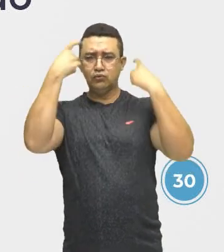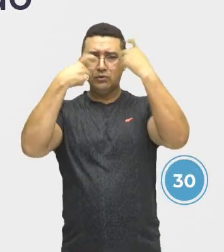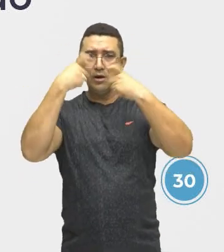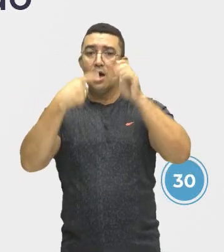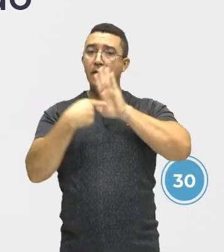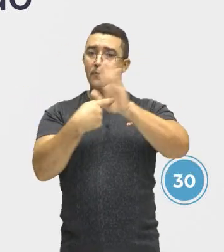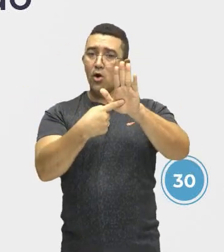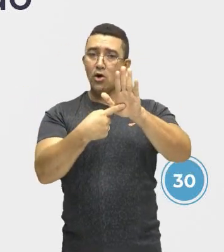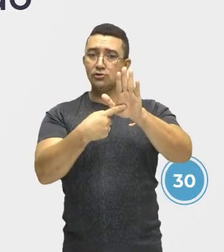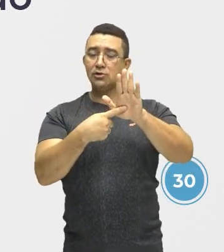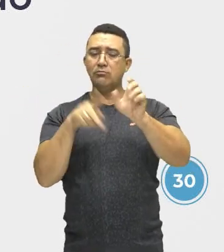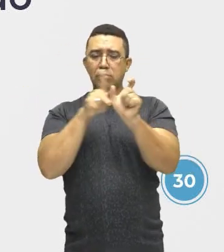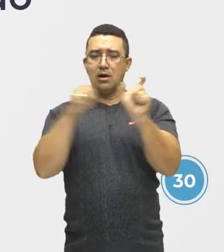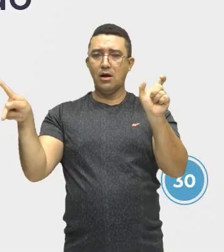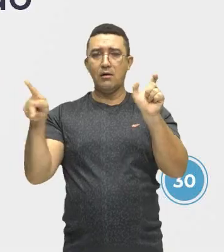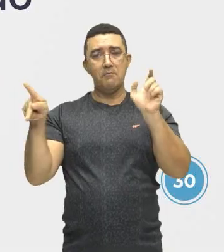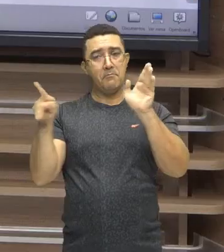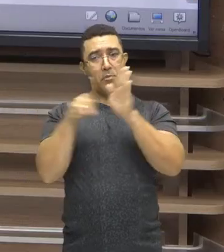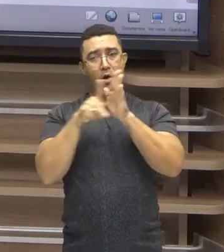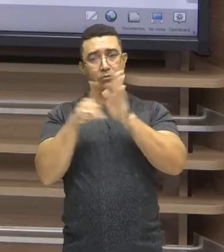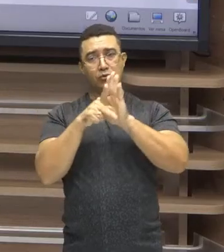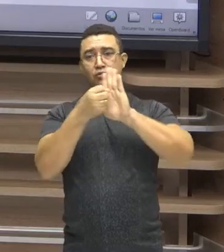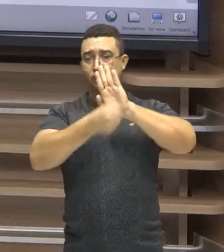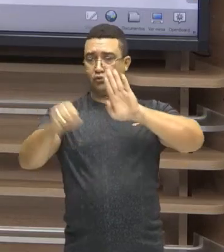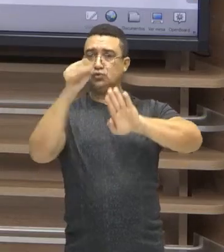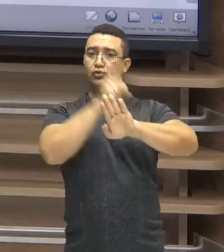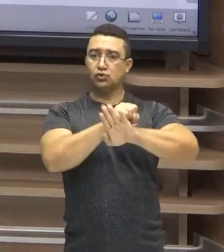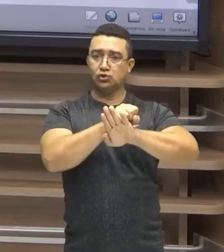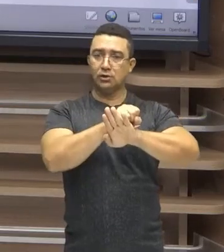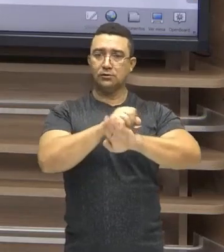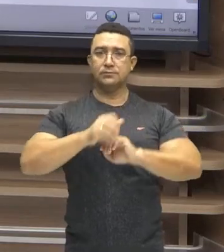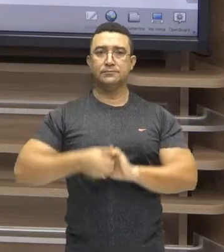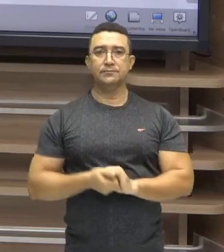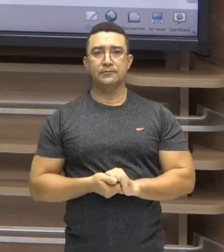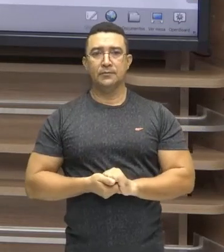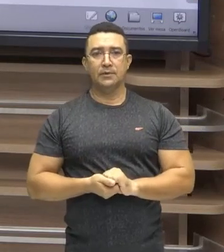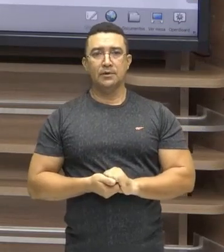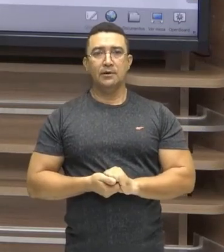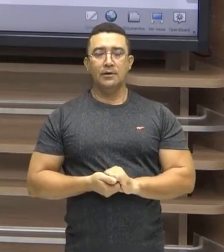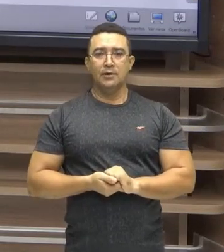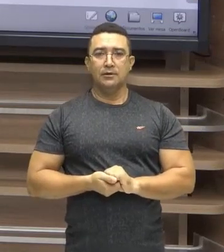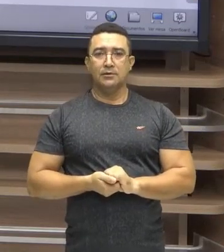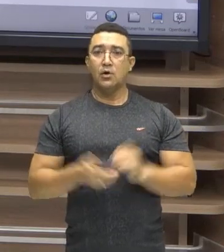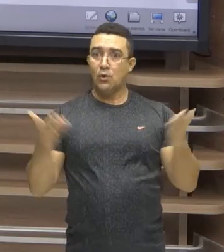predicativo do sujeito. Exatamente, exatamente.